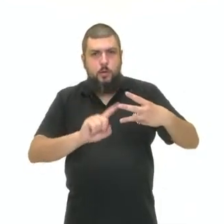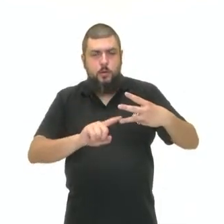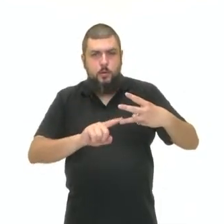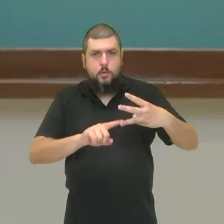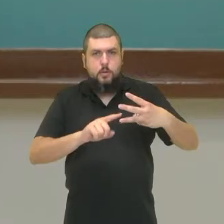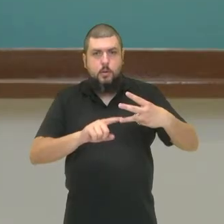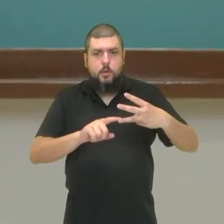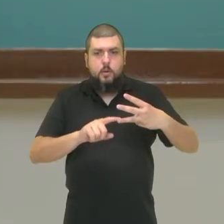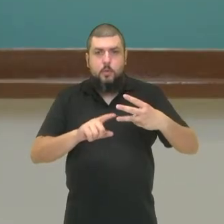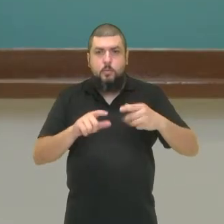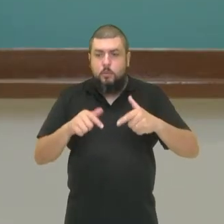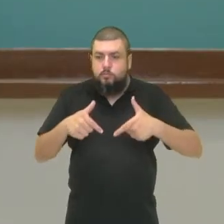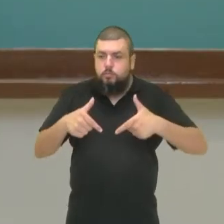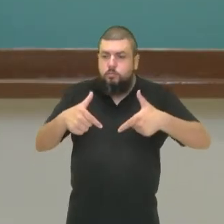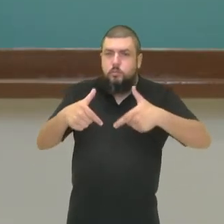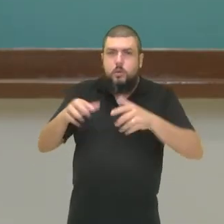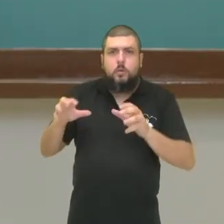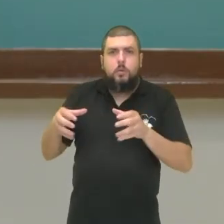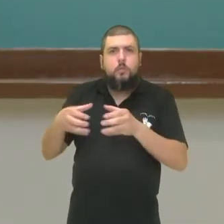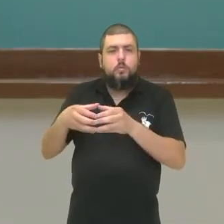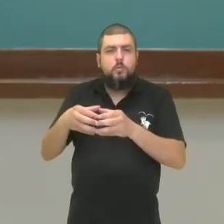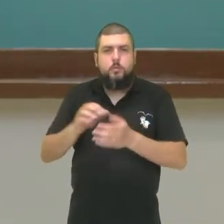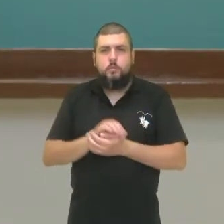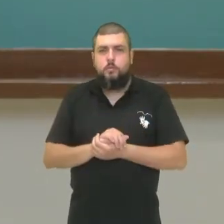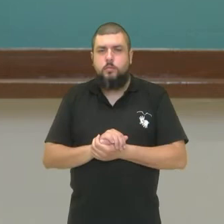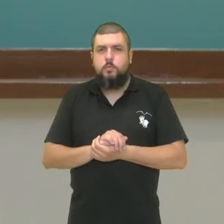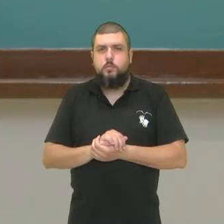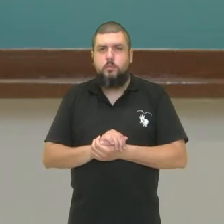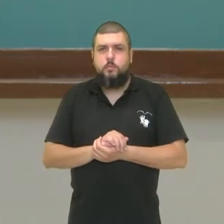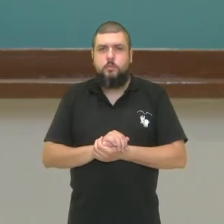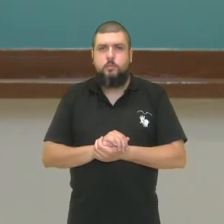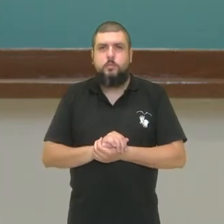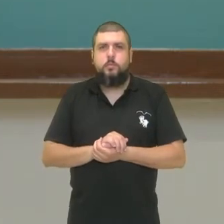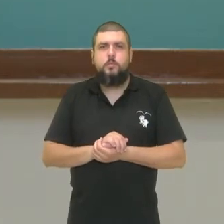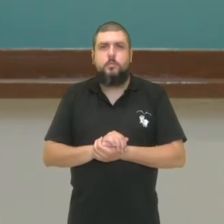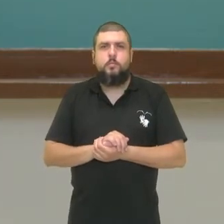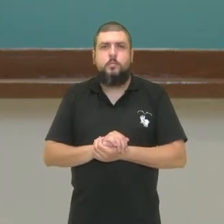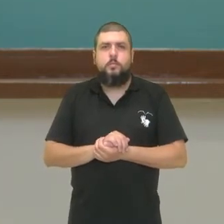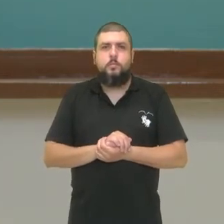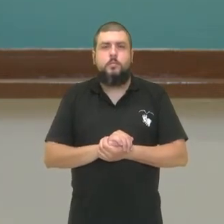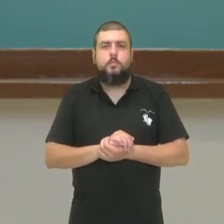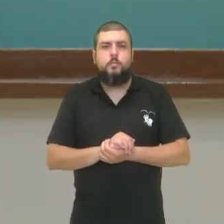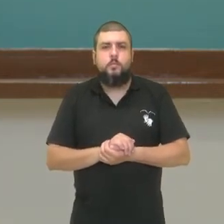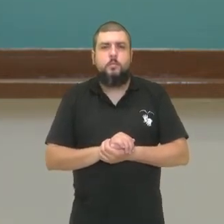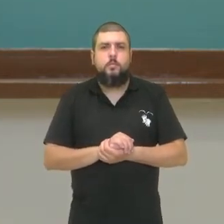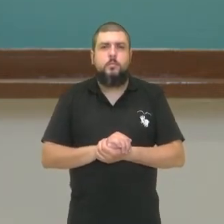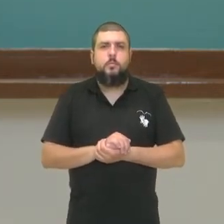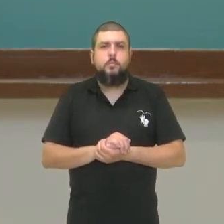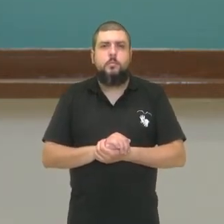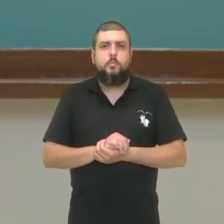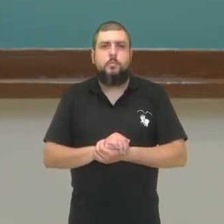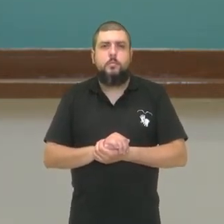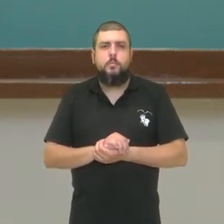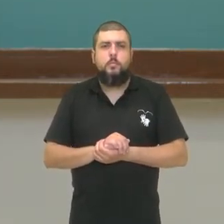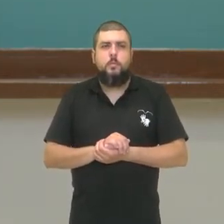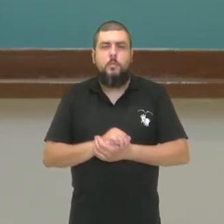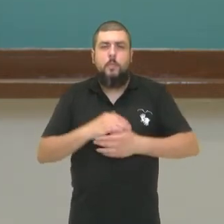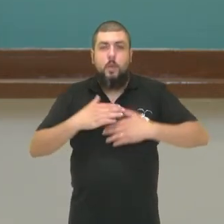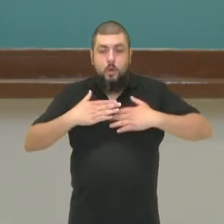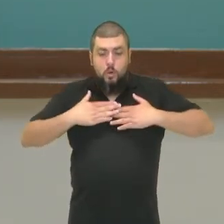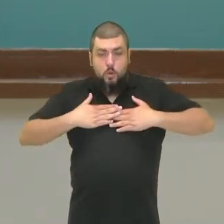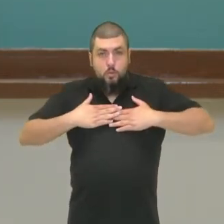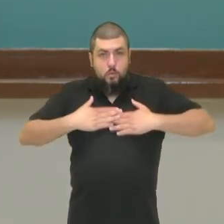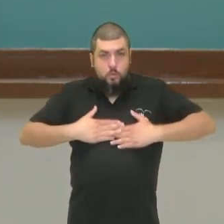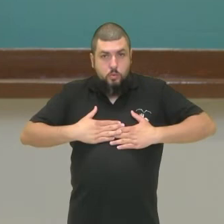ações coletivas. Vamos ver individualmente cada uma delas. Vem comigo. Corpo no espaço.